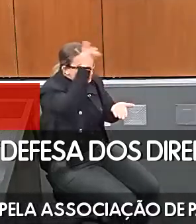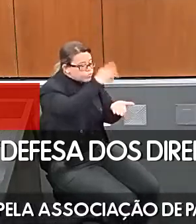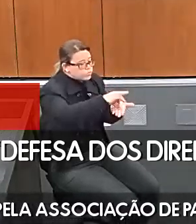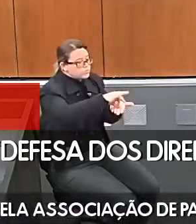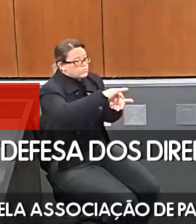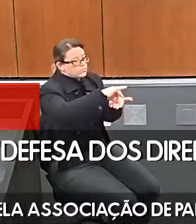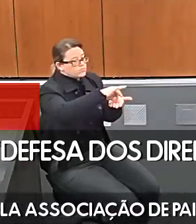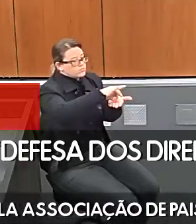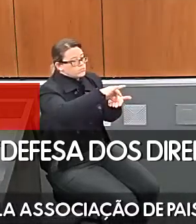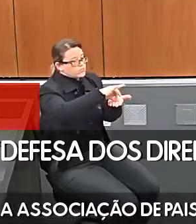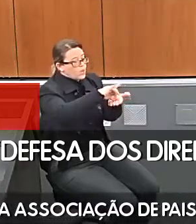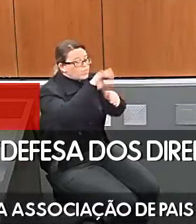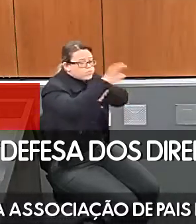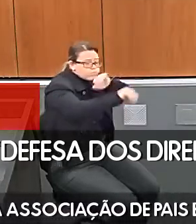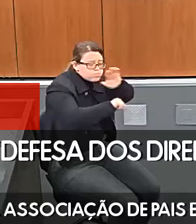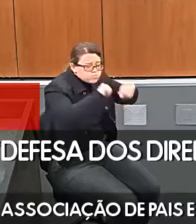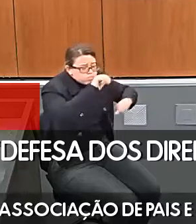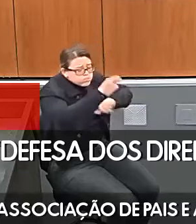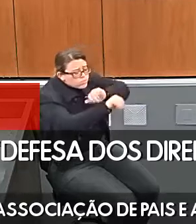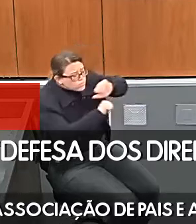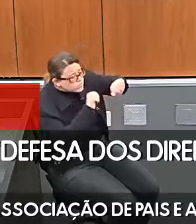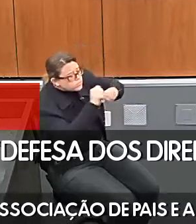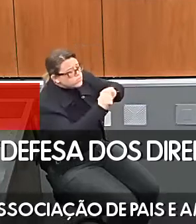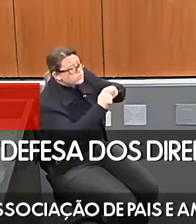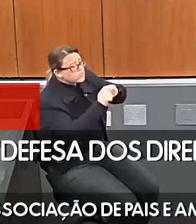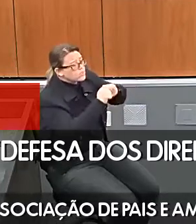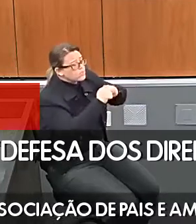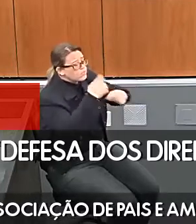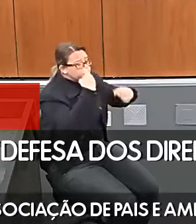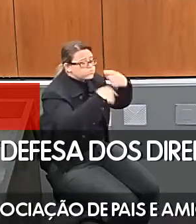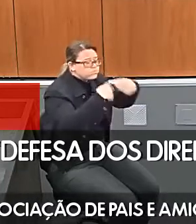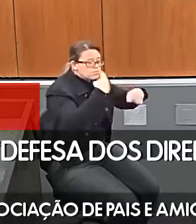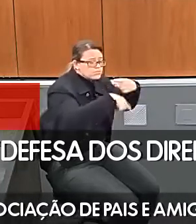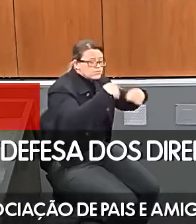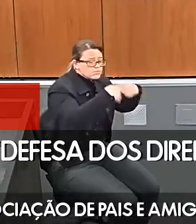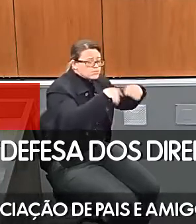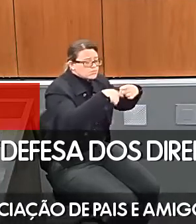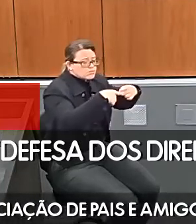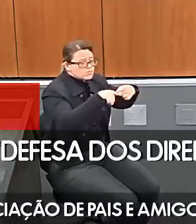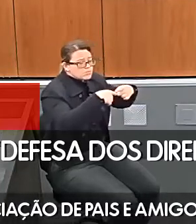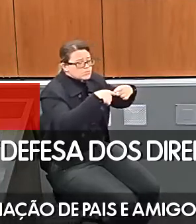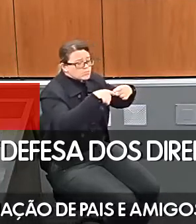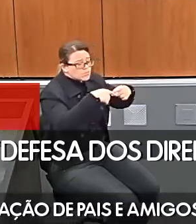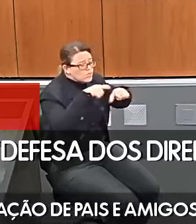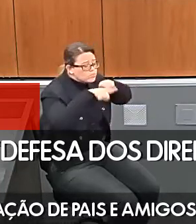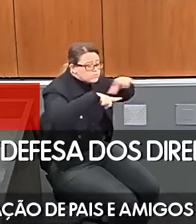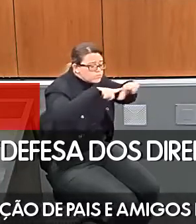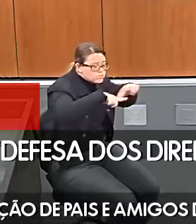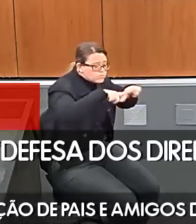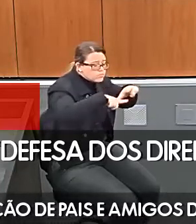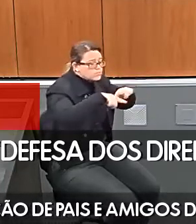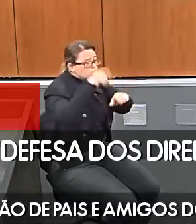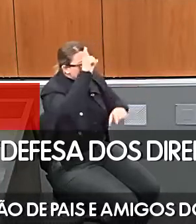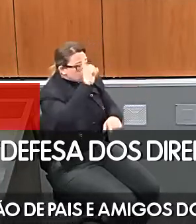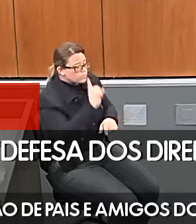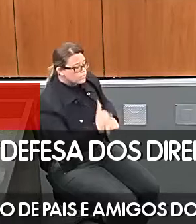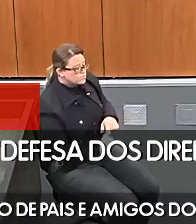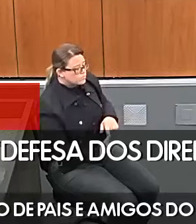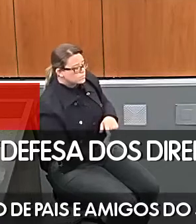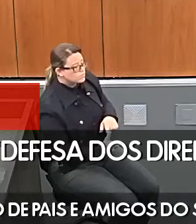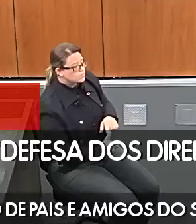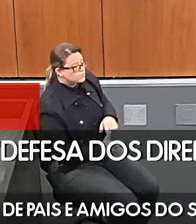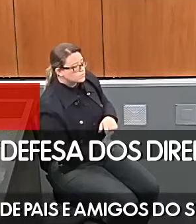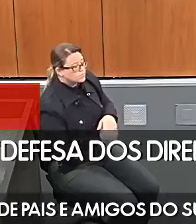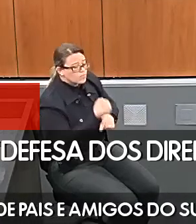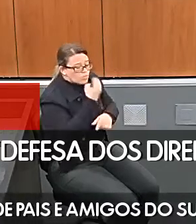vamos buscar, através dele, aquilo que vocês esperam de alternativas em favor das pessoas com deficiência. Então,